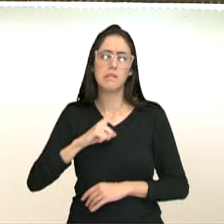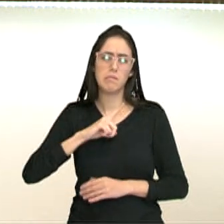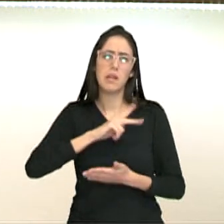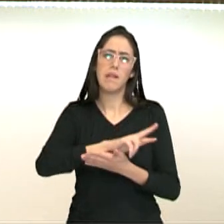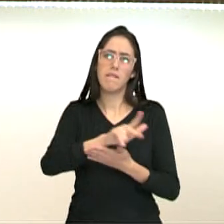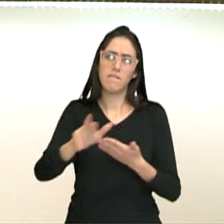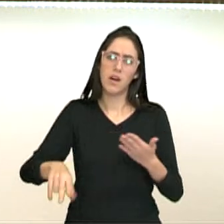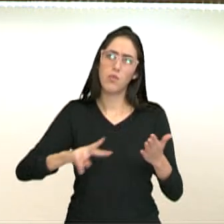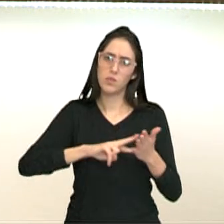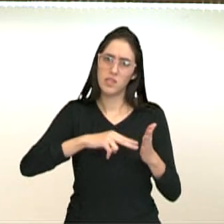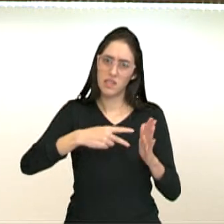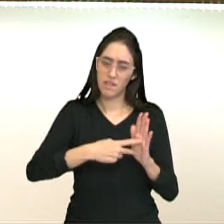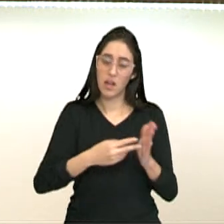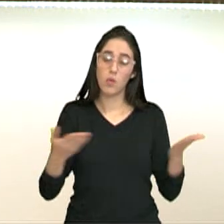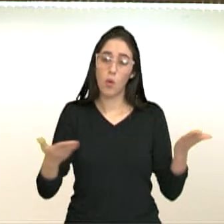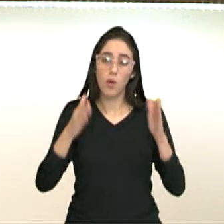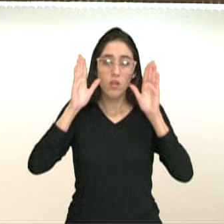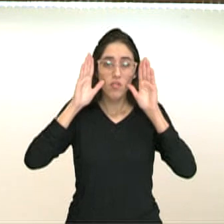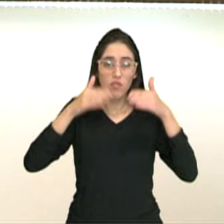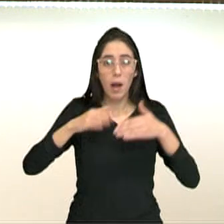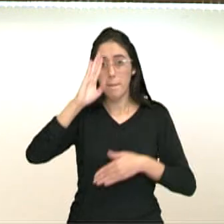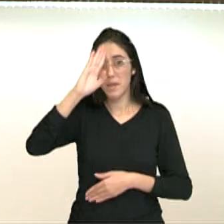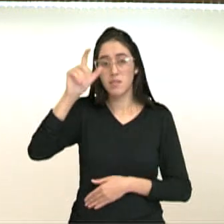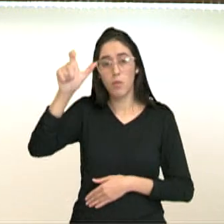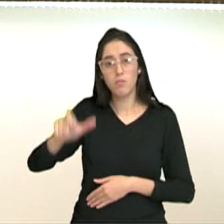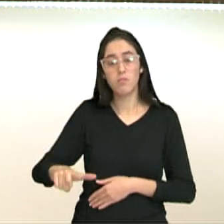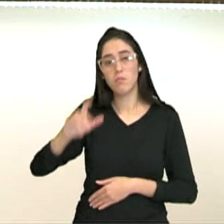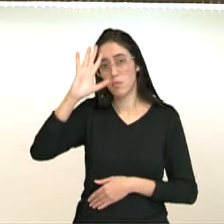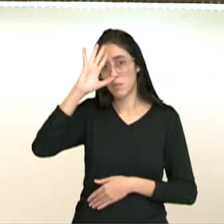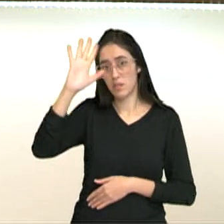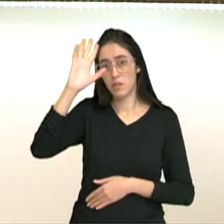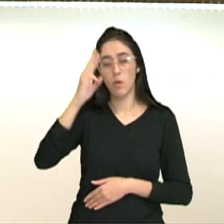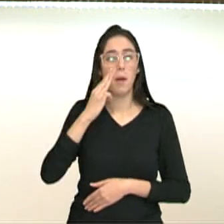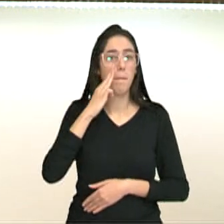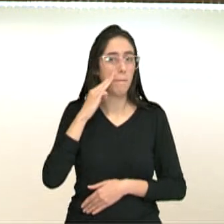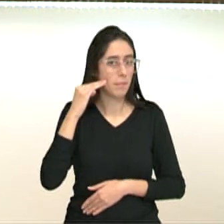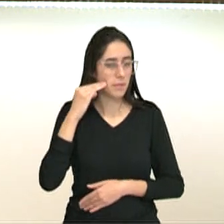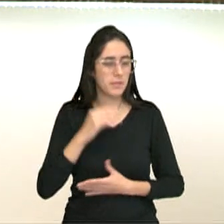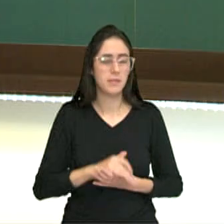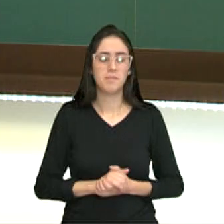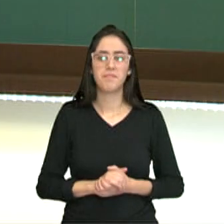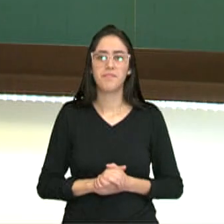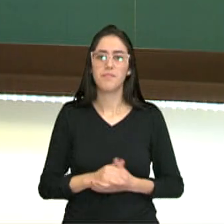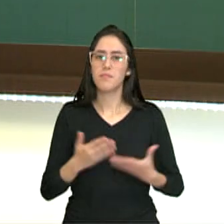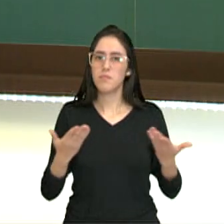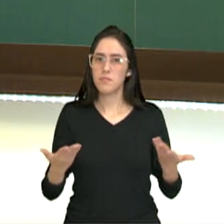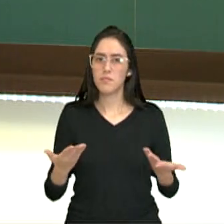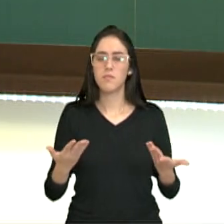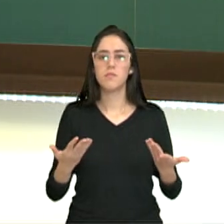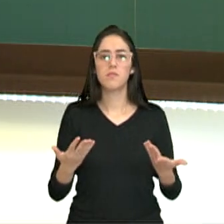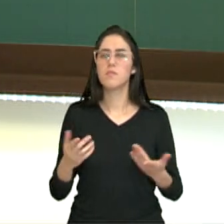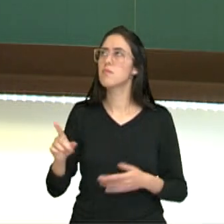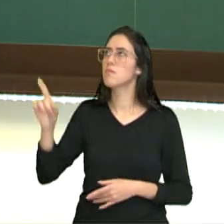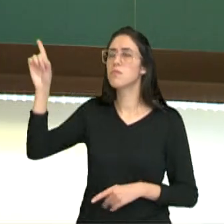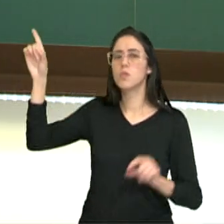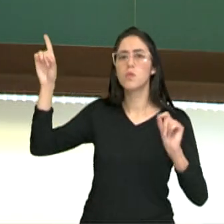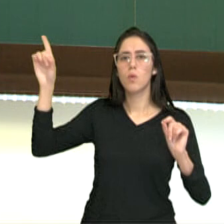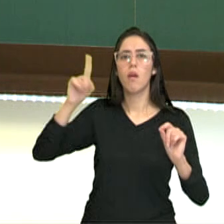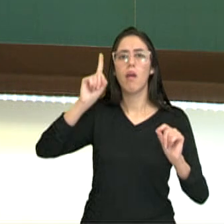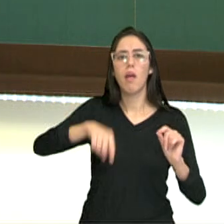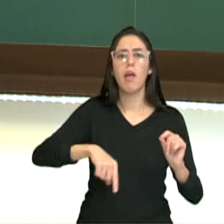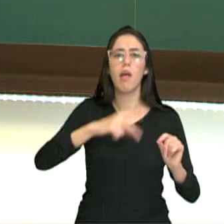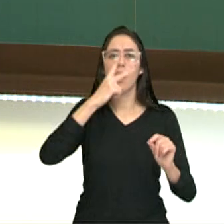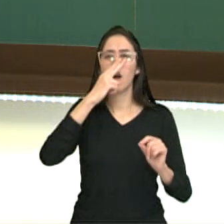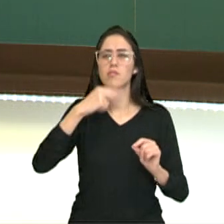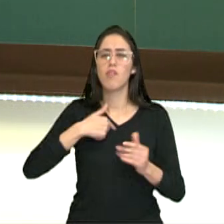mas aqui a gente vai focar então na teoria de Karl Marx para pensar a cultura de massa. Então aqui a alienação seria estar alheio,